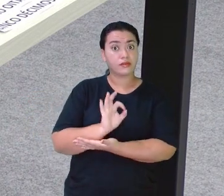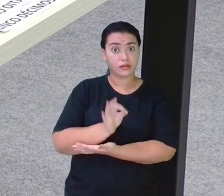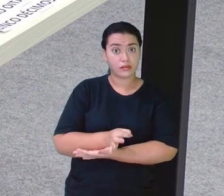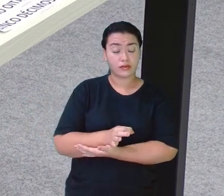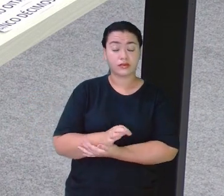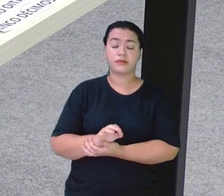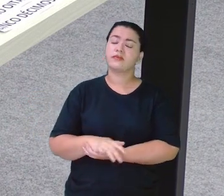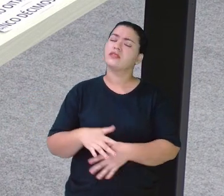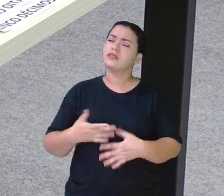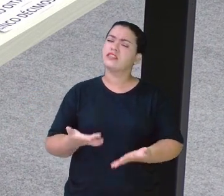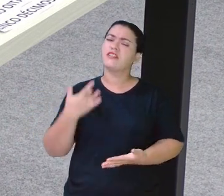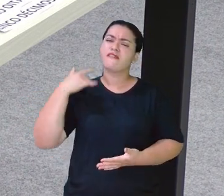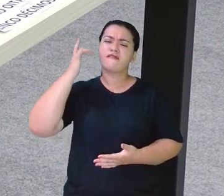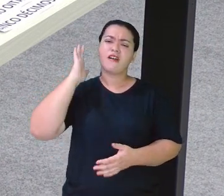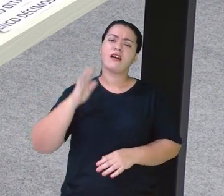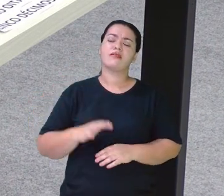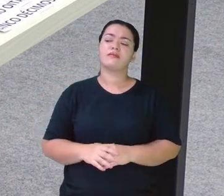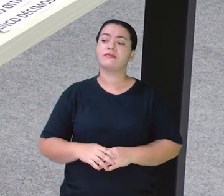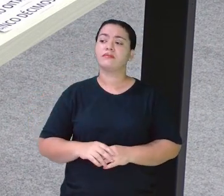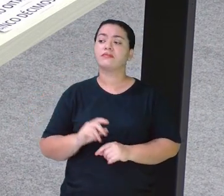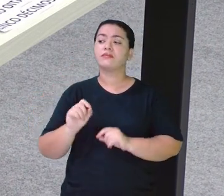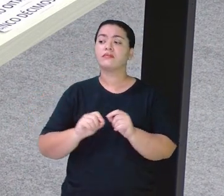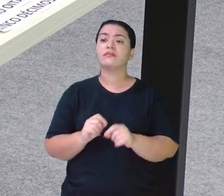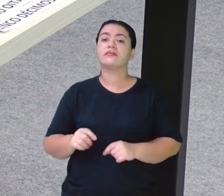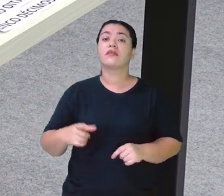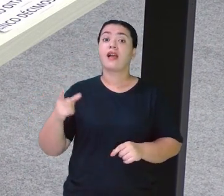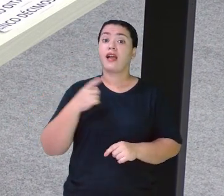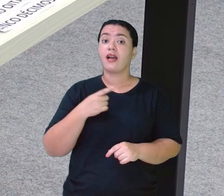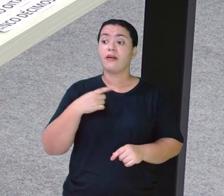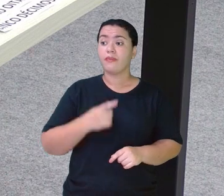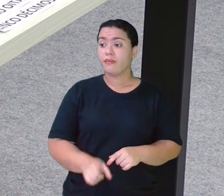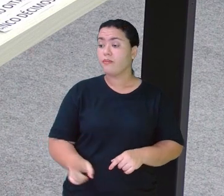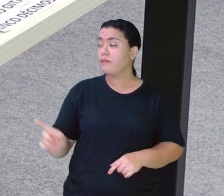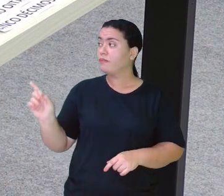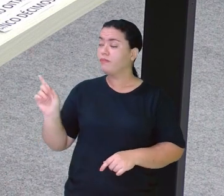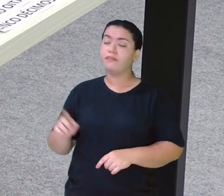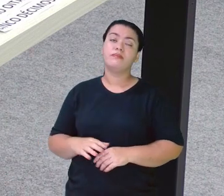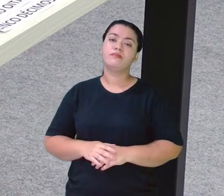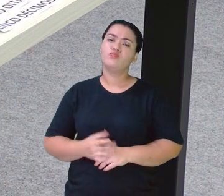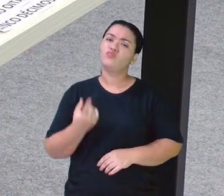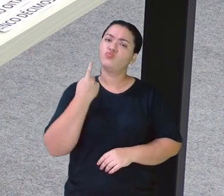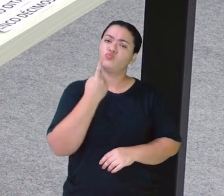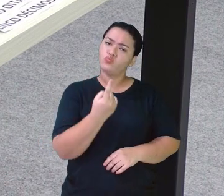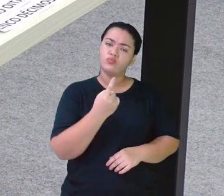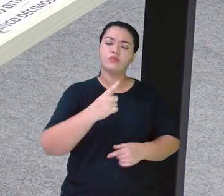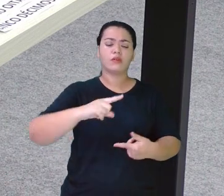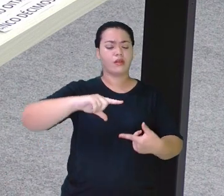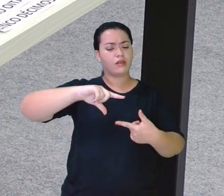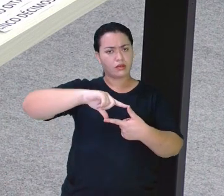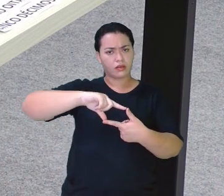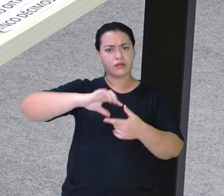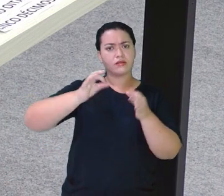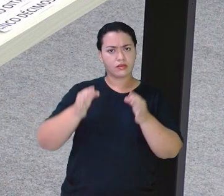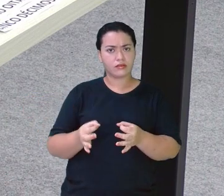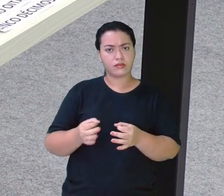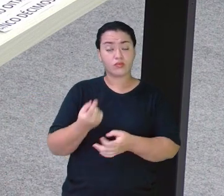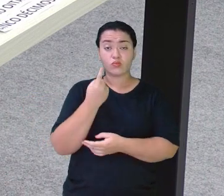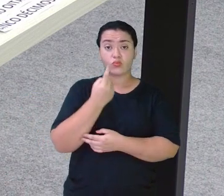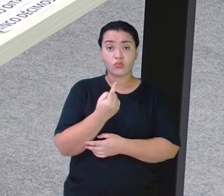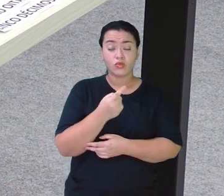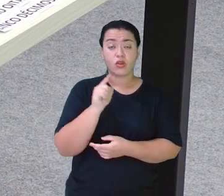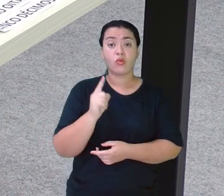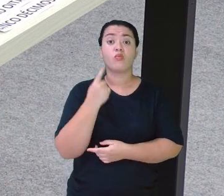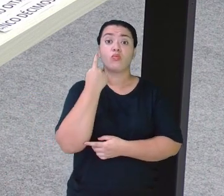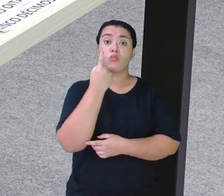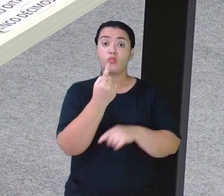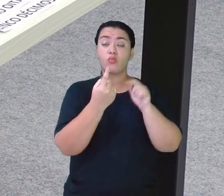Então, ficava fácil eu chegar e dizer aqui que aqui eu tenho, ó, um retângulo. Esse 1 é